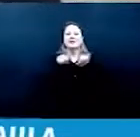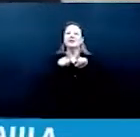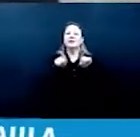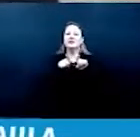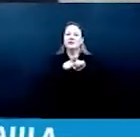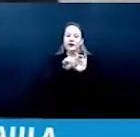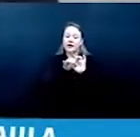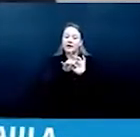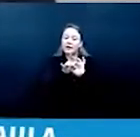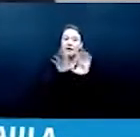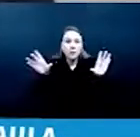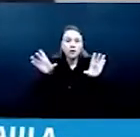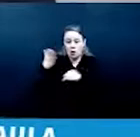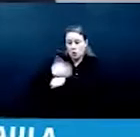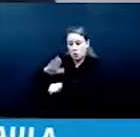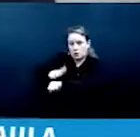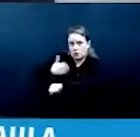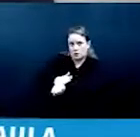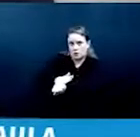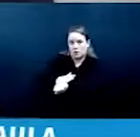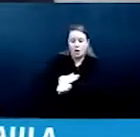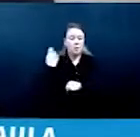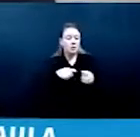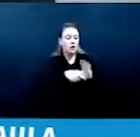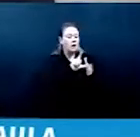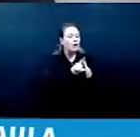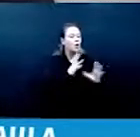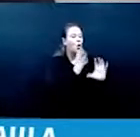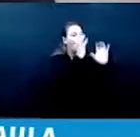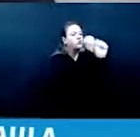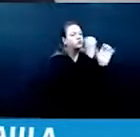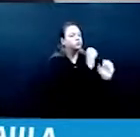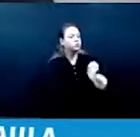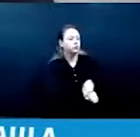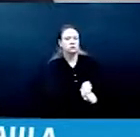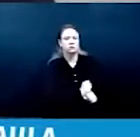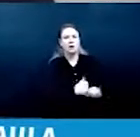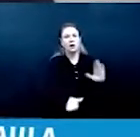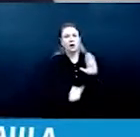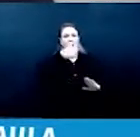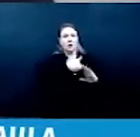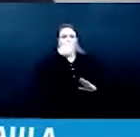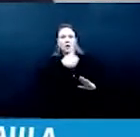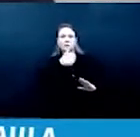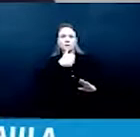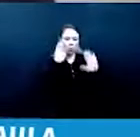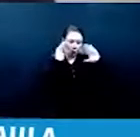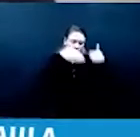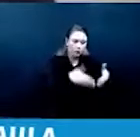a liberação para o treinamento eram as notas na escola, né? Então, o primeiro ponto sempre na minha casa sempre foi o